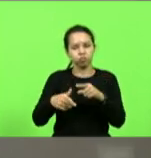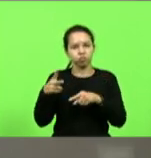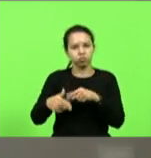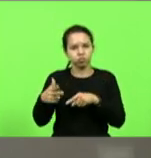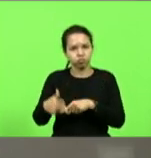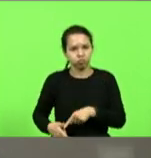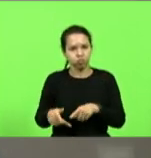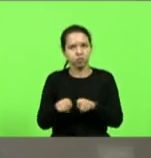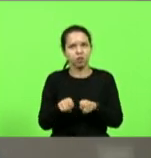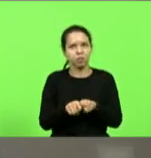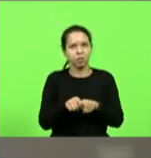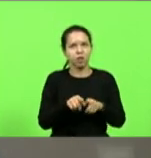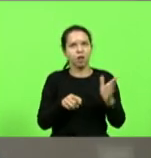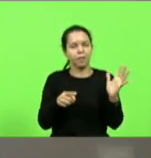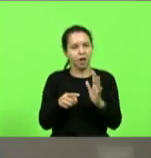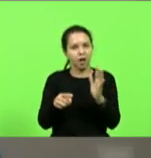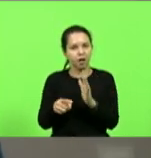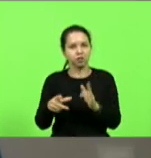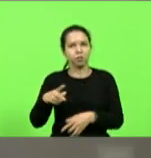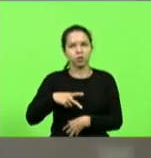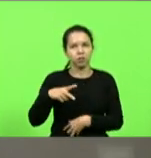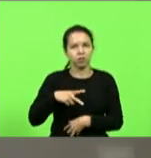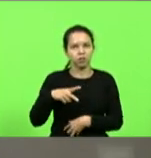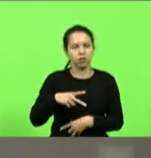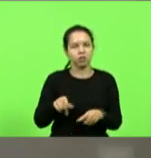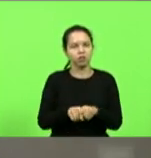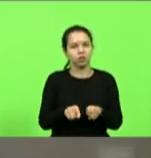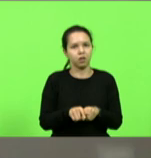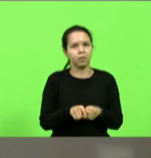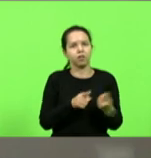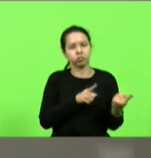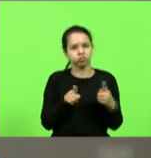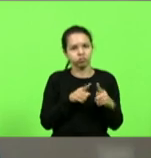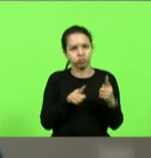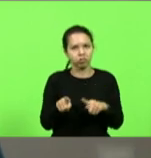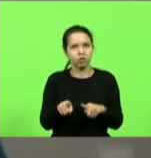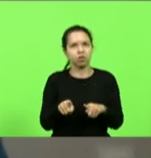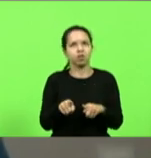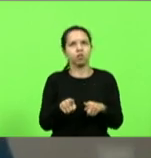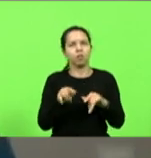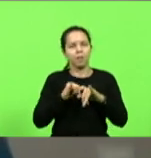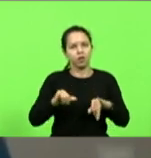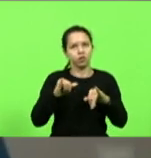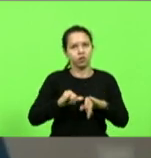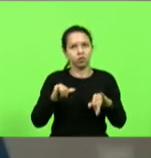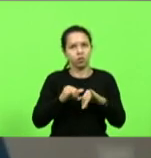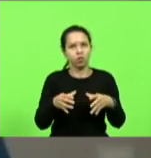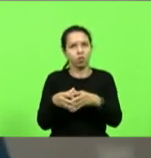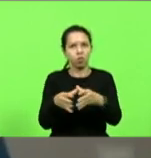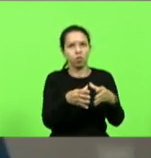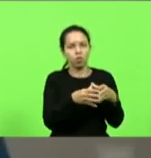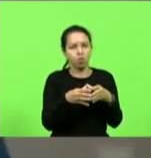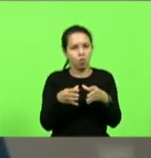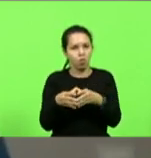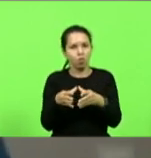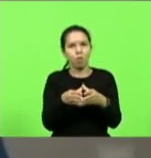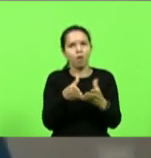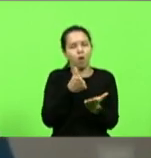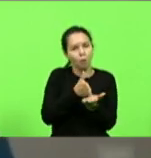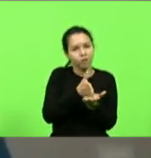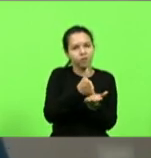privatização gradual, ataque, né, às ações afirmativas e manifestações de grupos ultraconservadores que